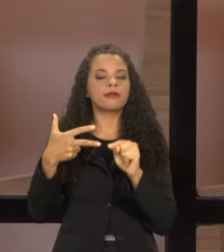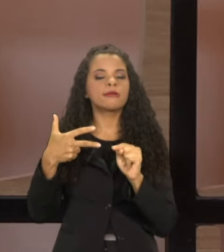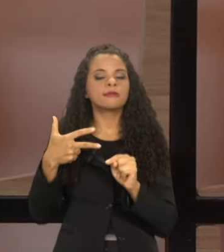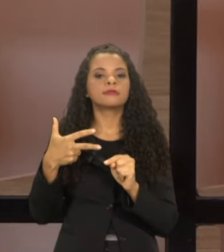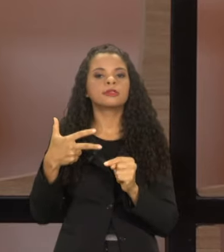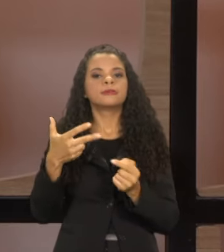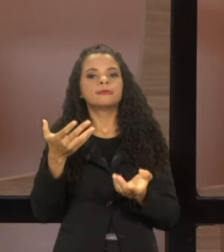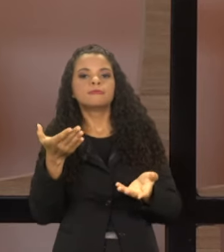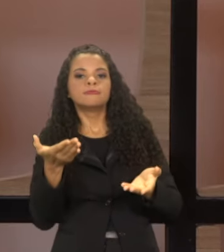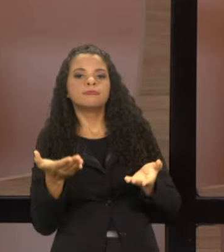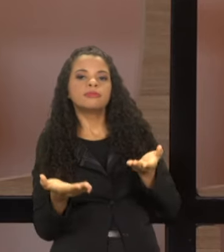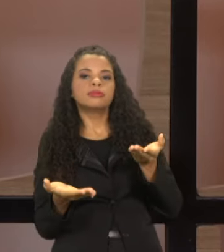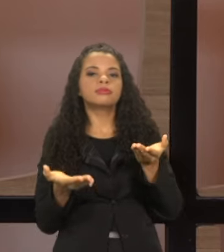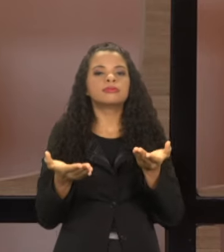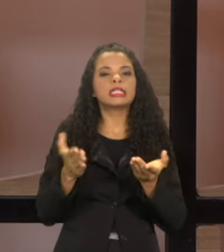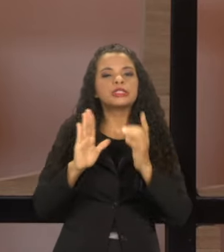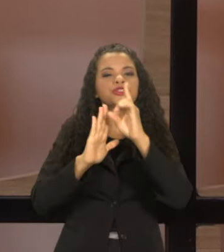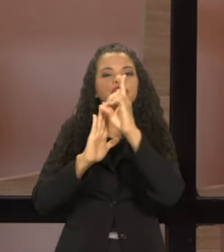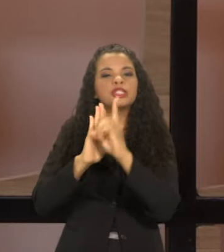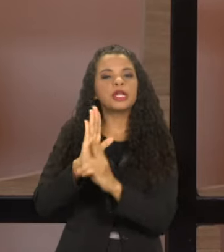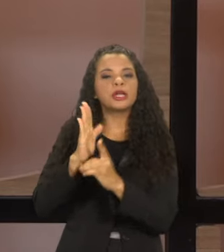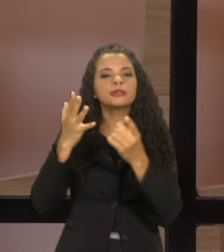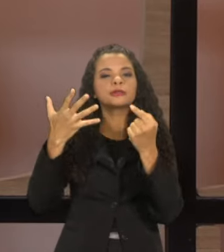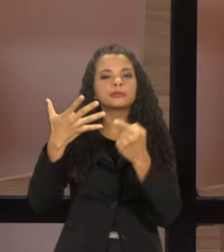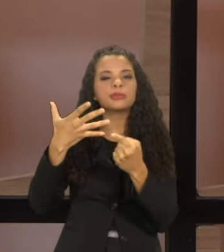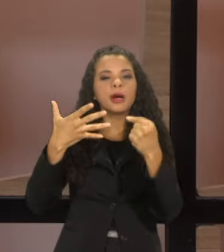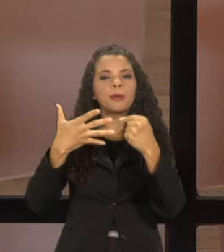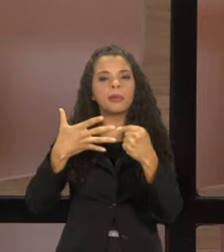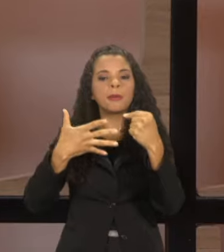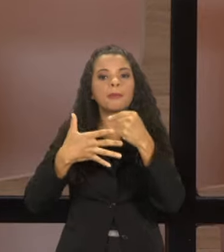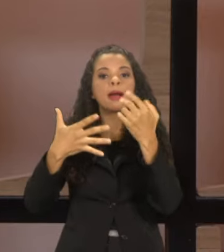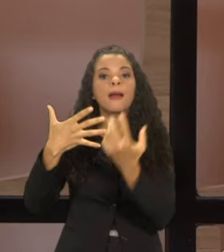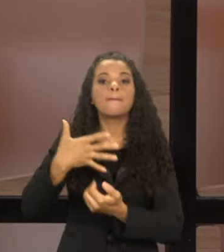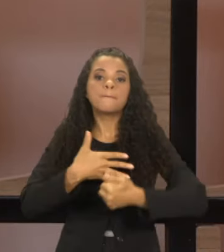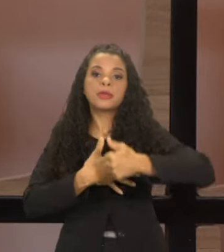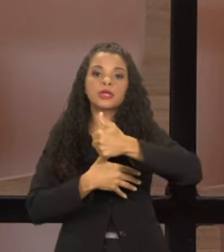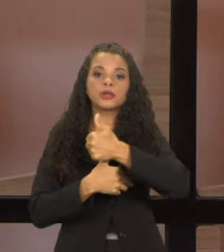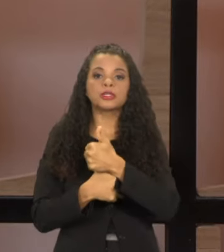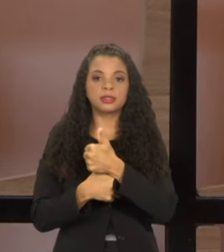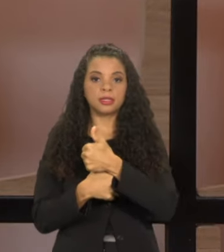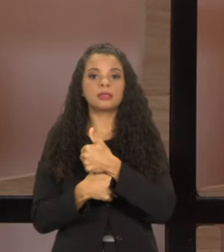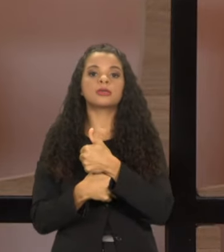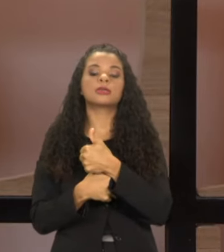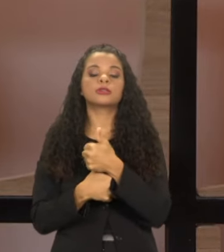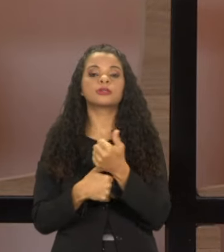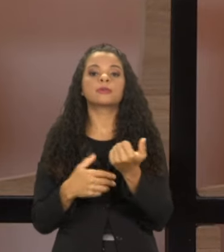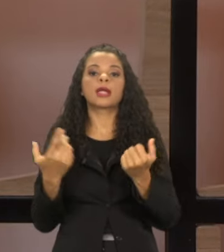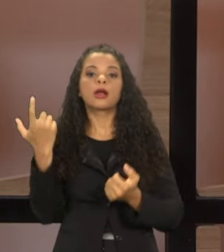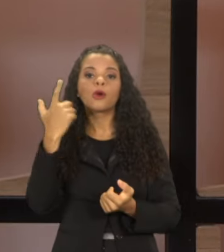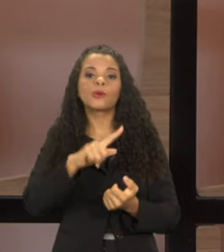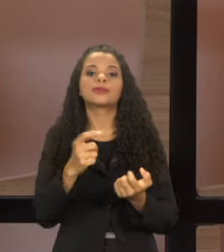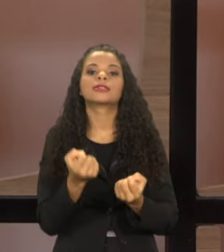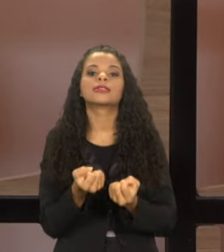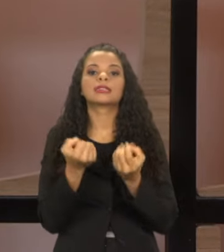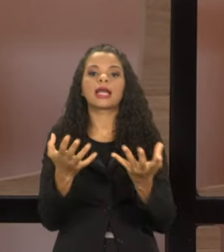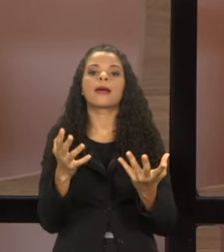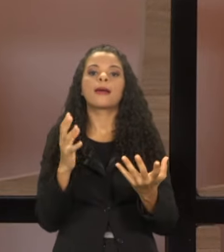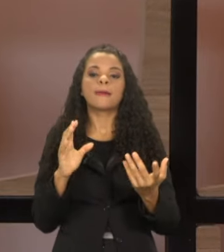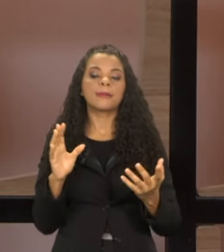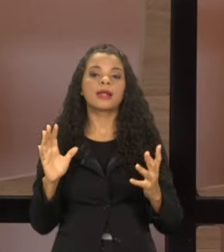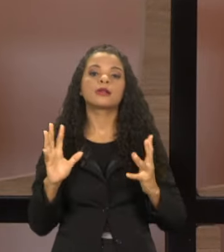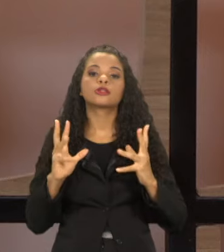direitos fundamentais que devem ser priorizados em detrimento de outros para o bem de toda uma coletividade? O Supremo